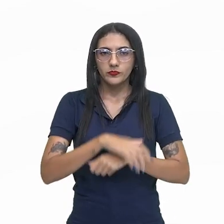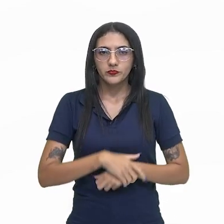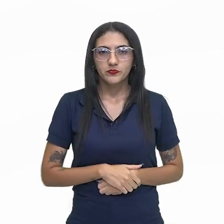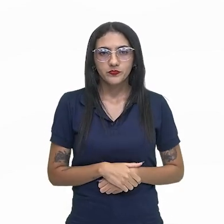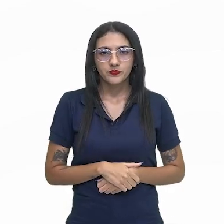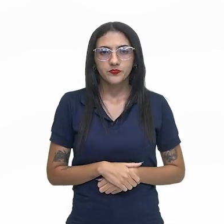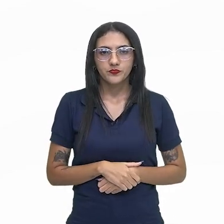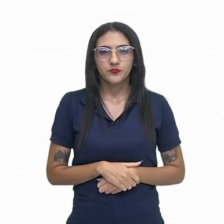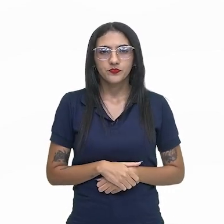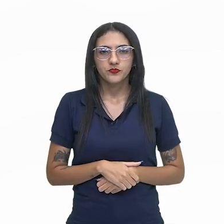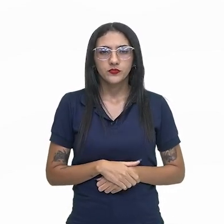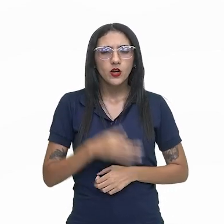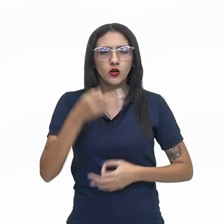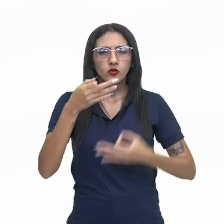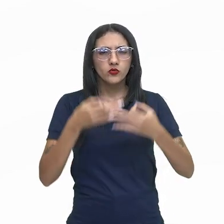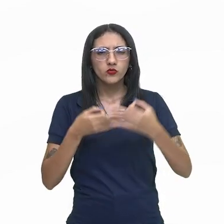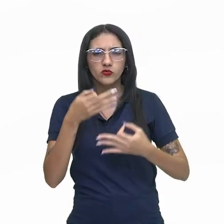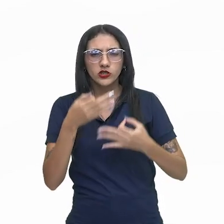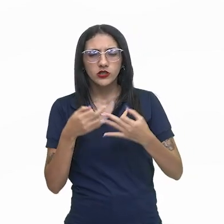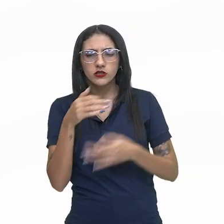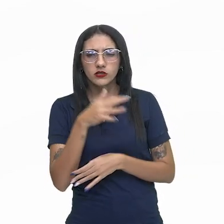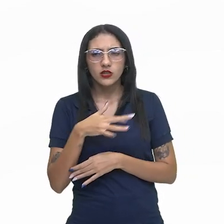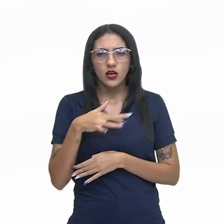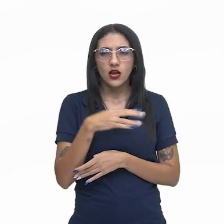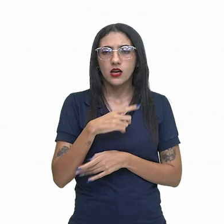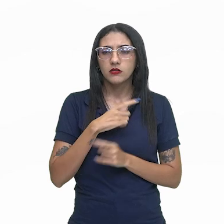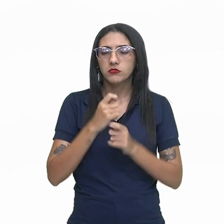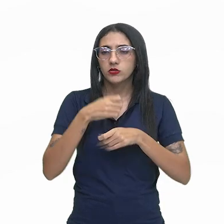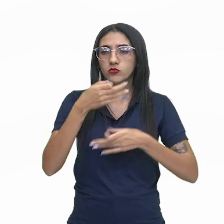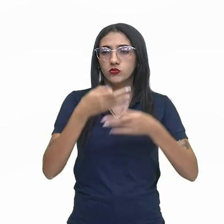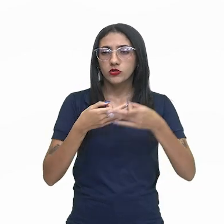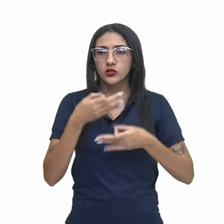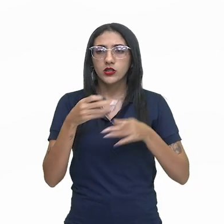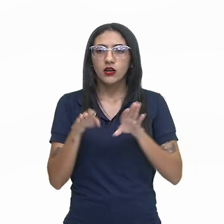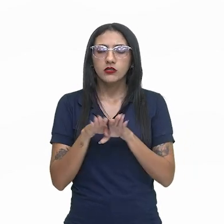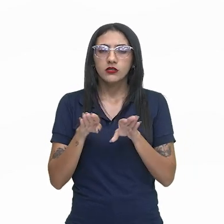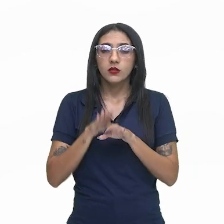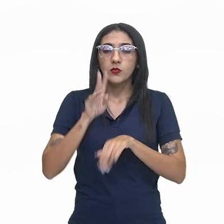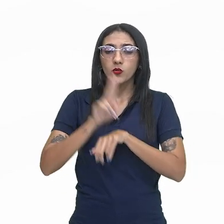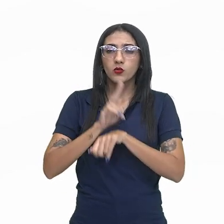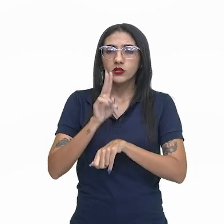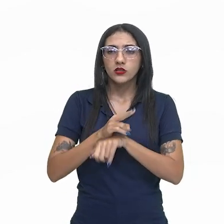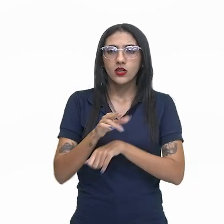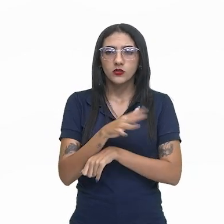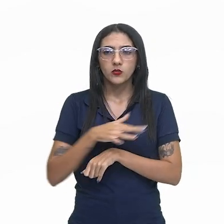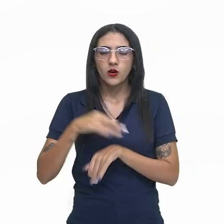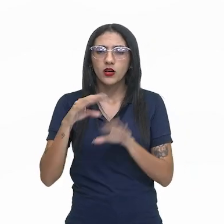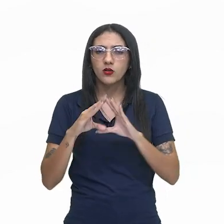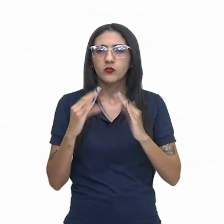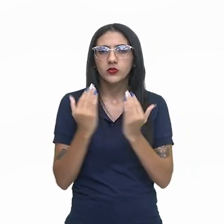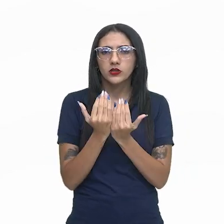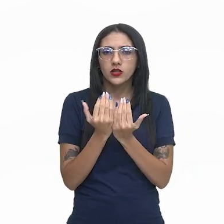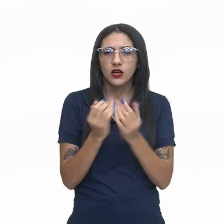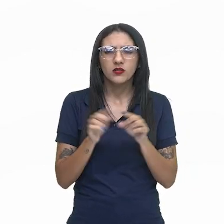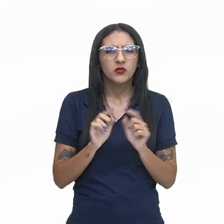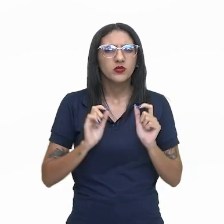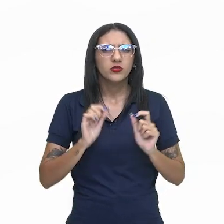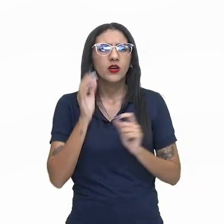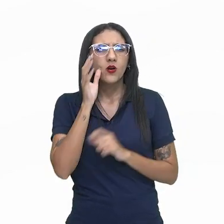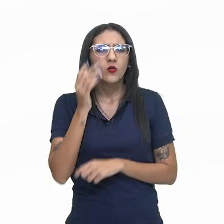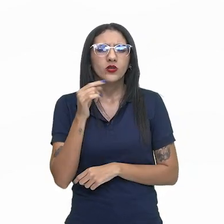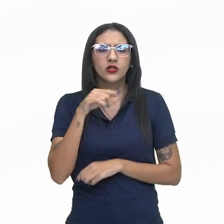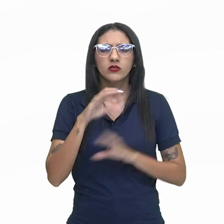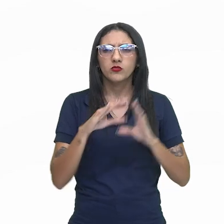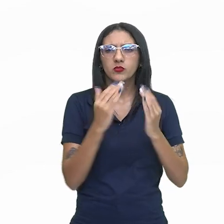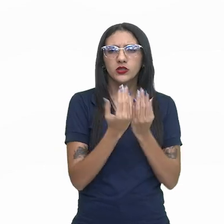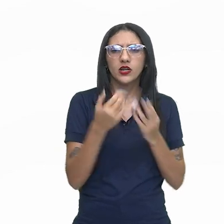ambiental, pontuei aí para garantir acesso à justiça e reparação para as comunidades, né? O que acontece com aquelas comunidades